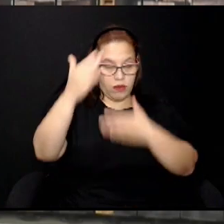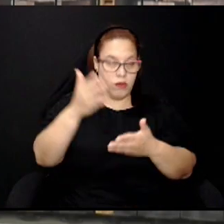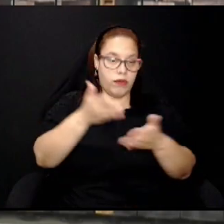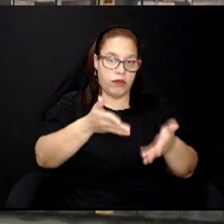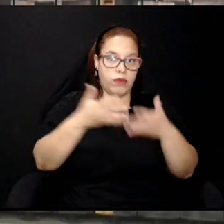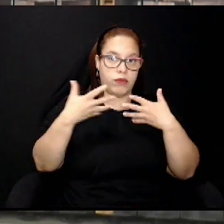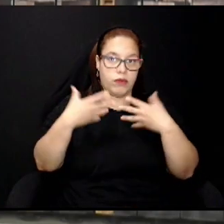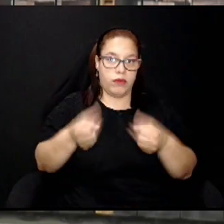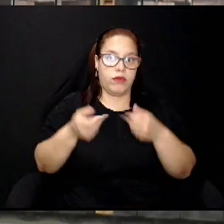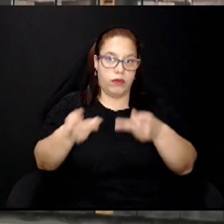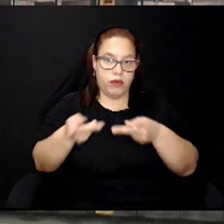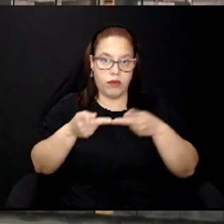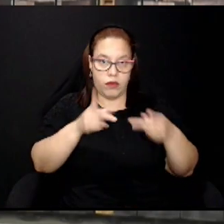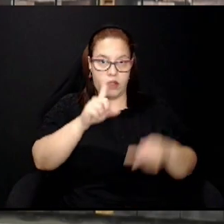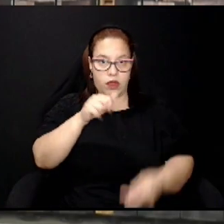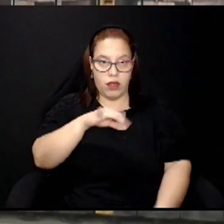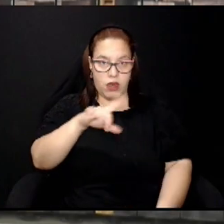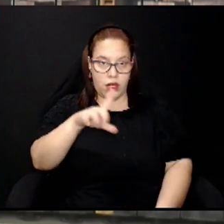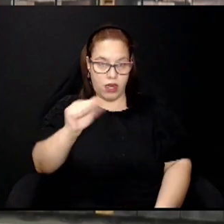convite, Daniela.